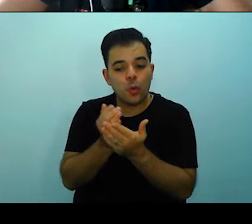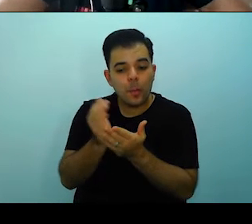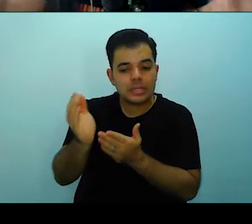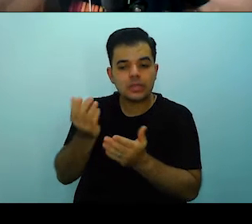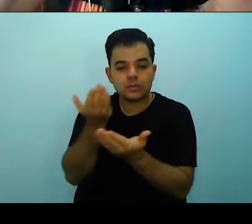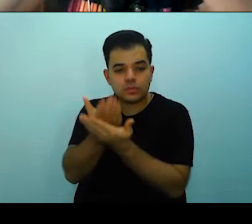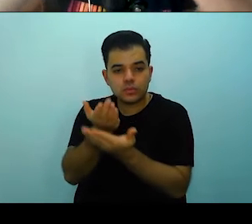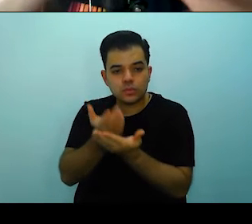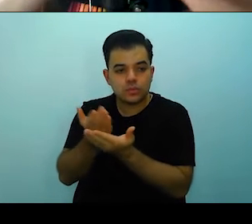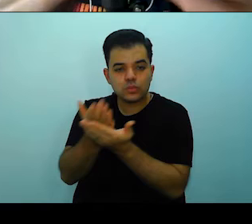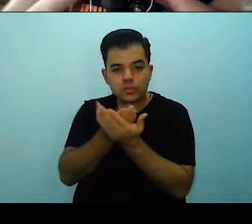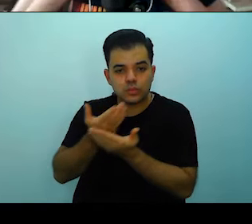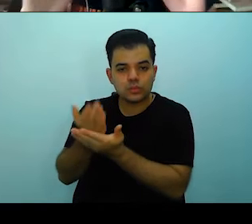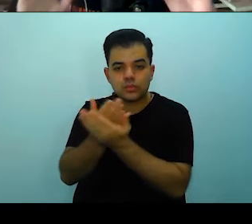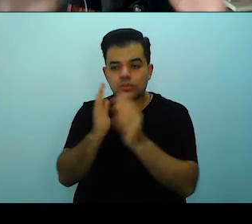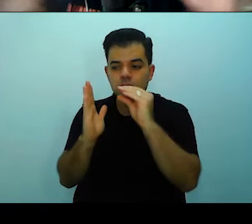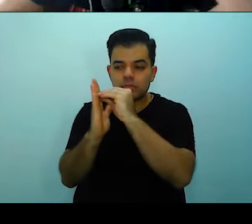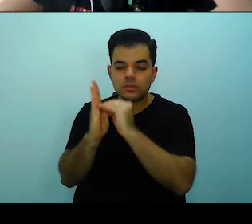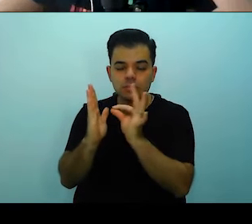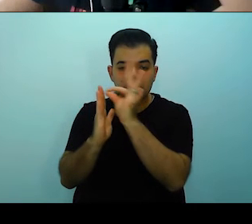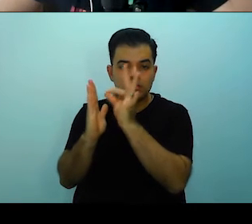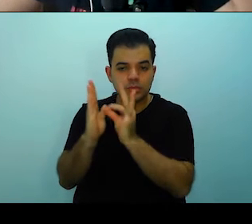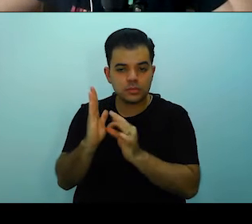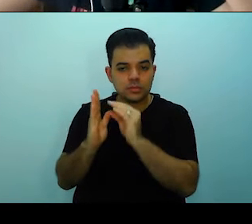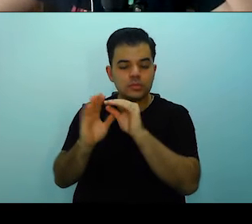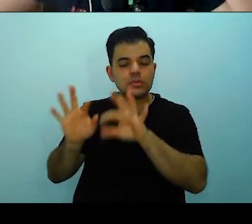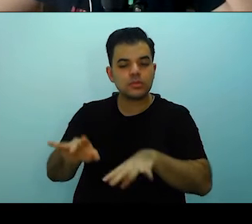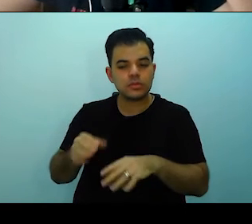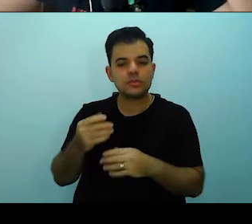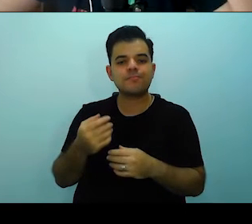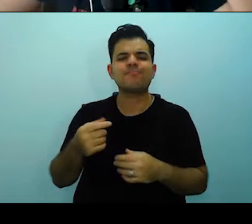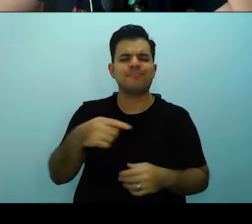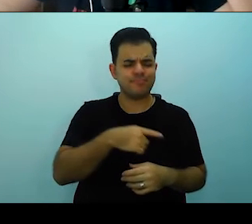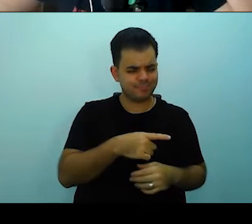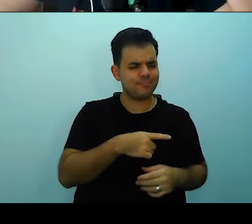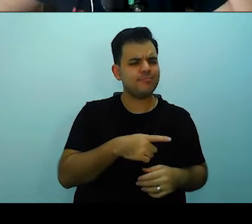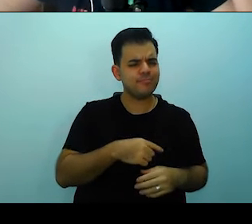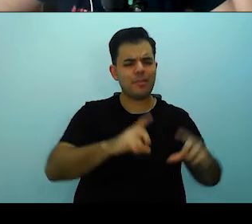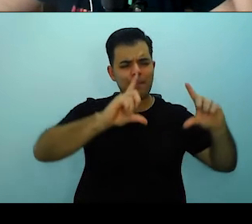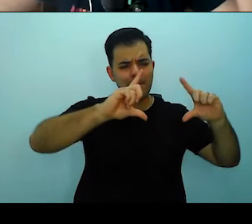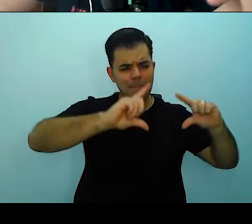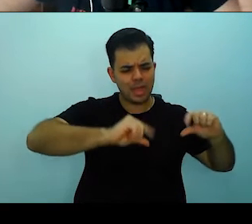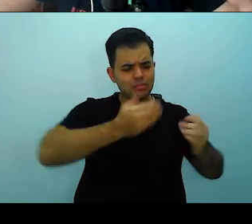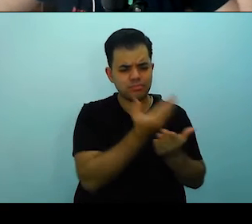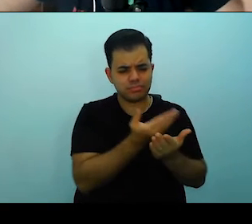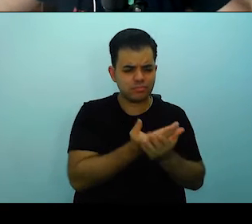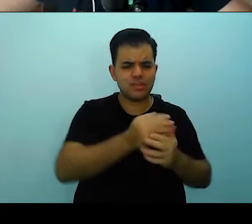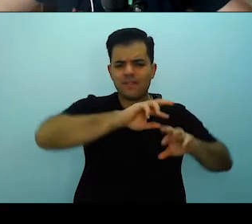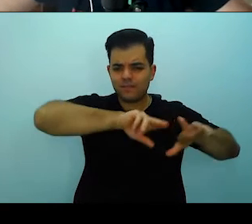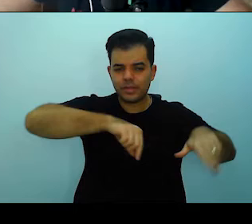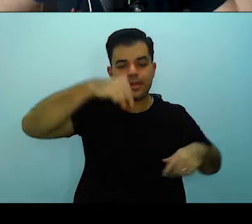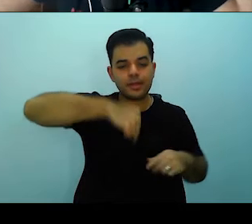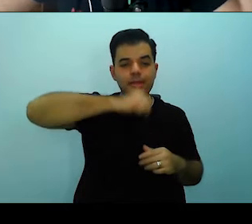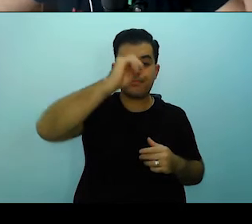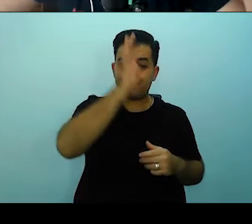programação. A gente tem uma restrição em termos de material, isso é óbvio. E no Brasil, além da gente ter uma